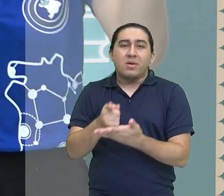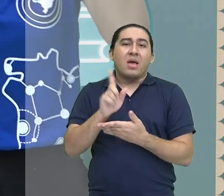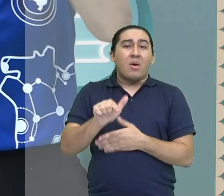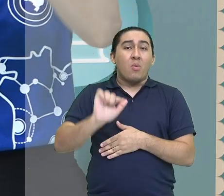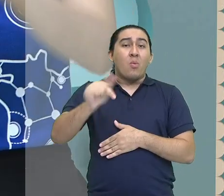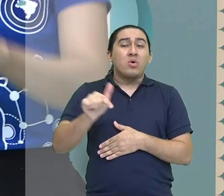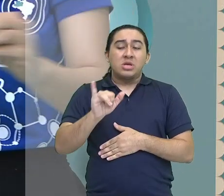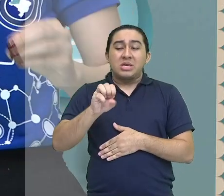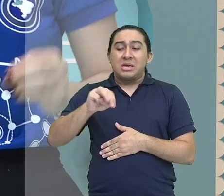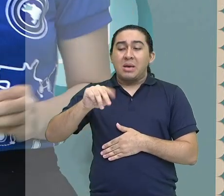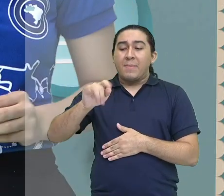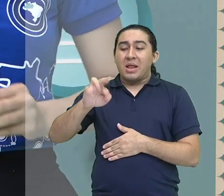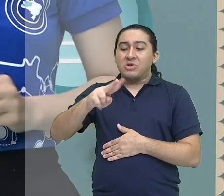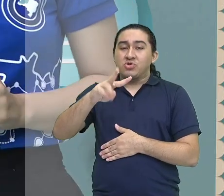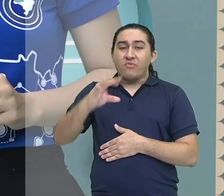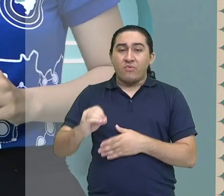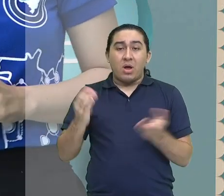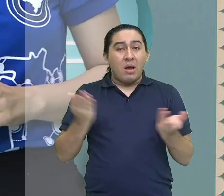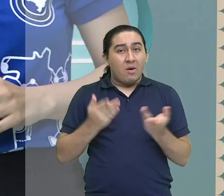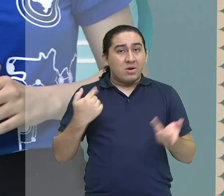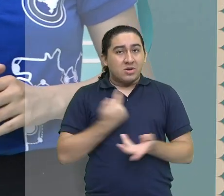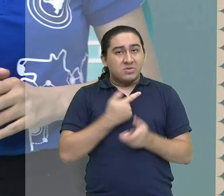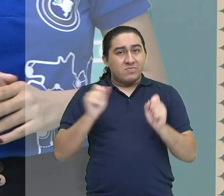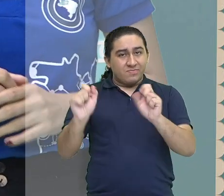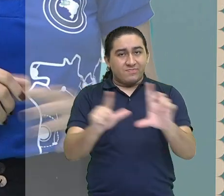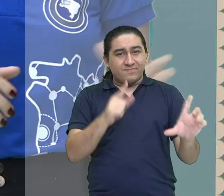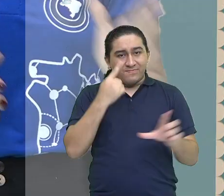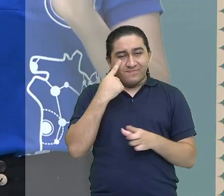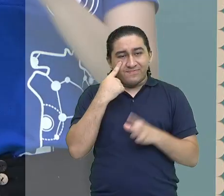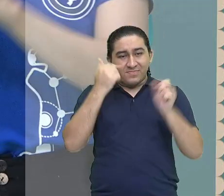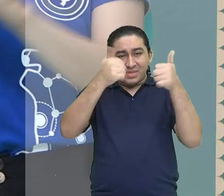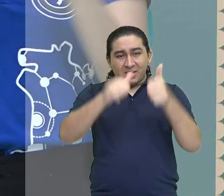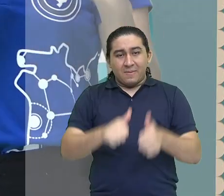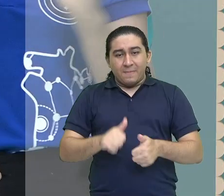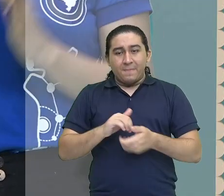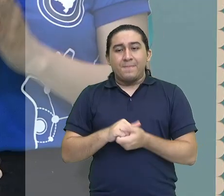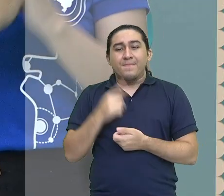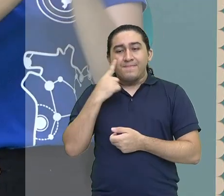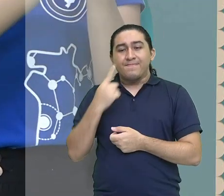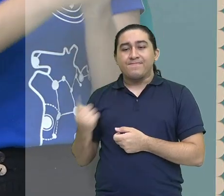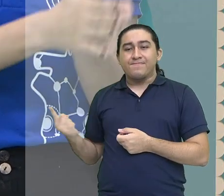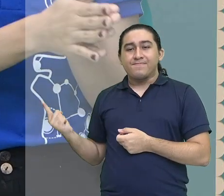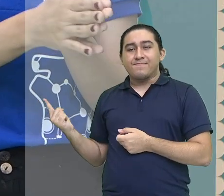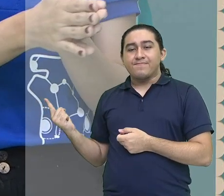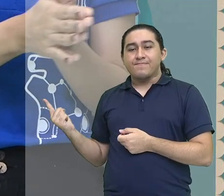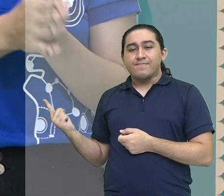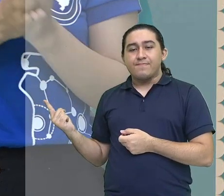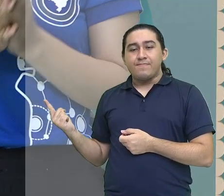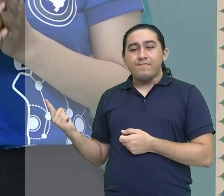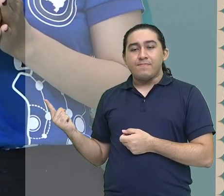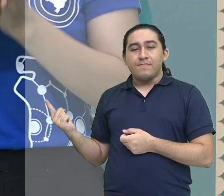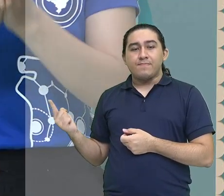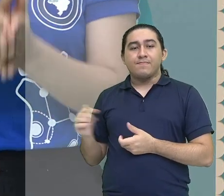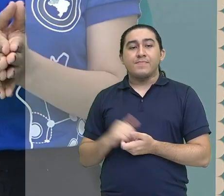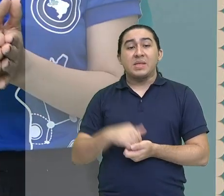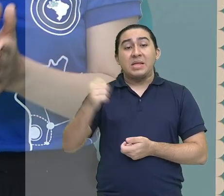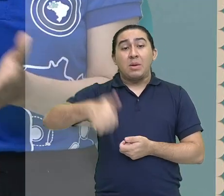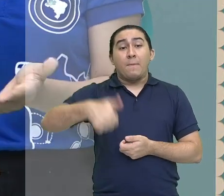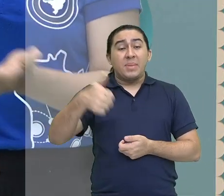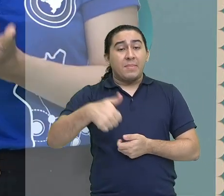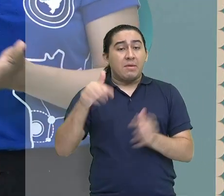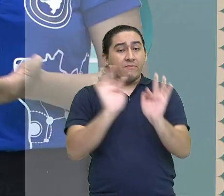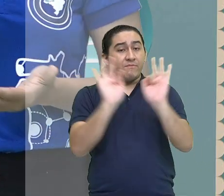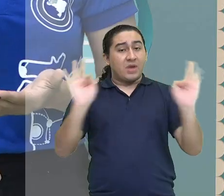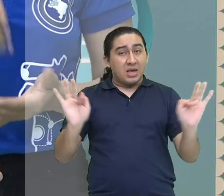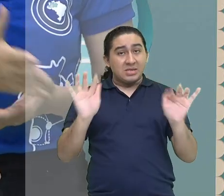Agora, a gente vai ver isso de forma escrita aí, ó. Acompanhe comigo o conceito. Então, no primeiro caso, nós temos o modo